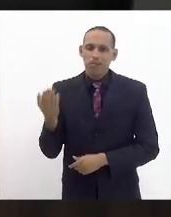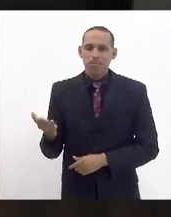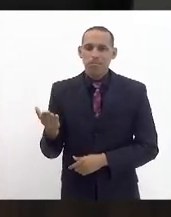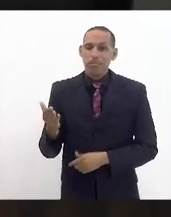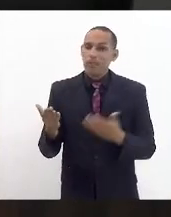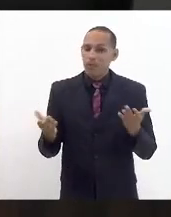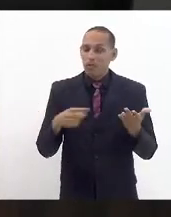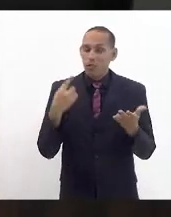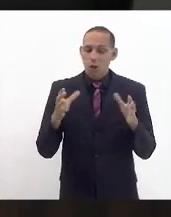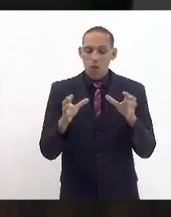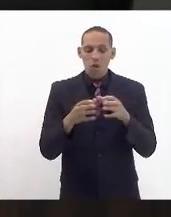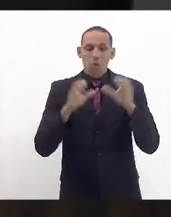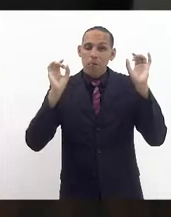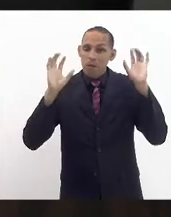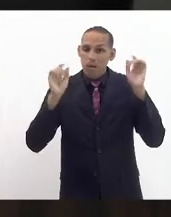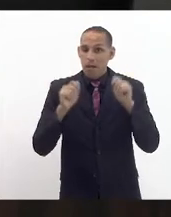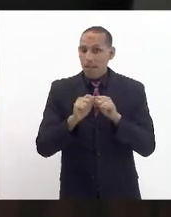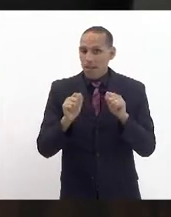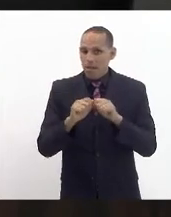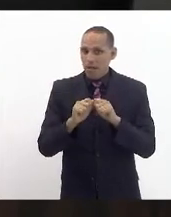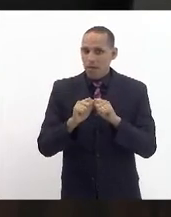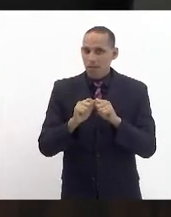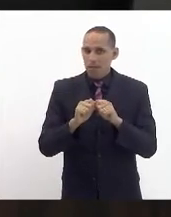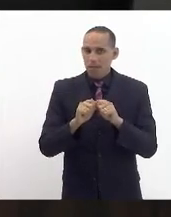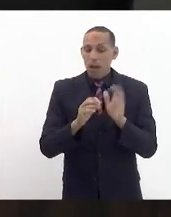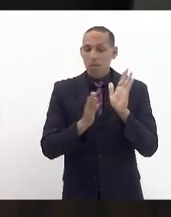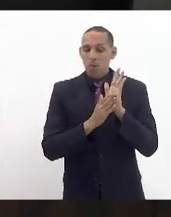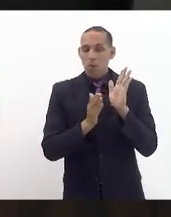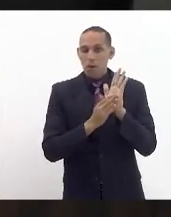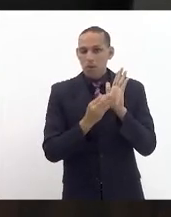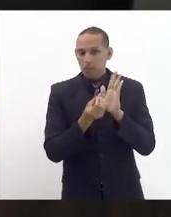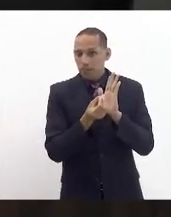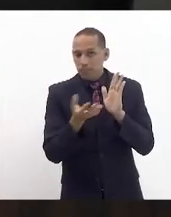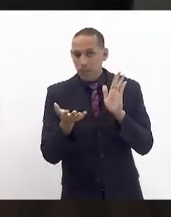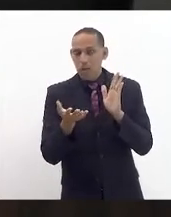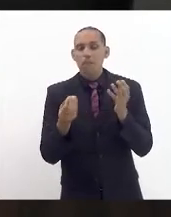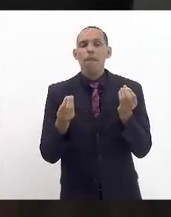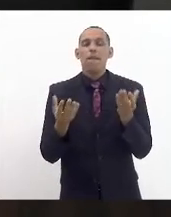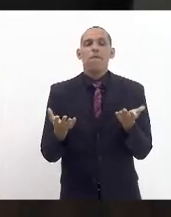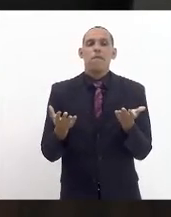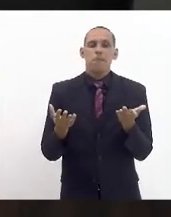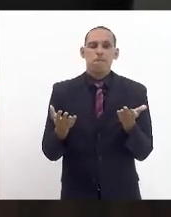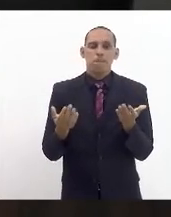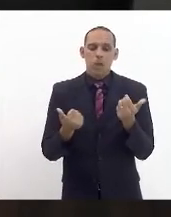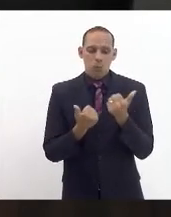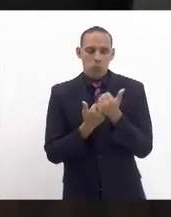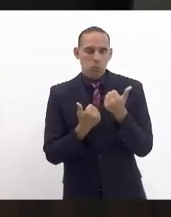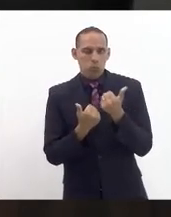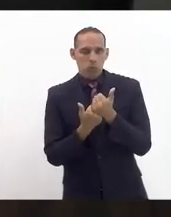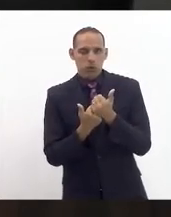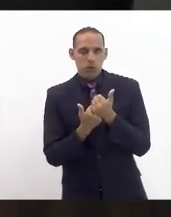comissão especial, propositiva, para que a gente possa contribuir